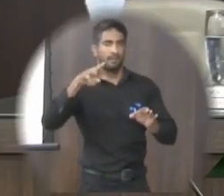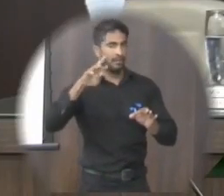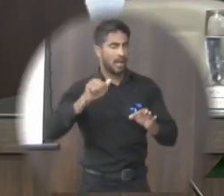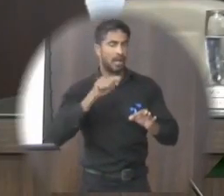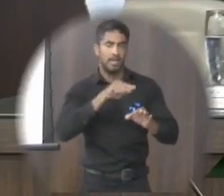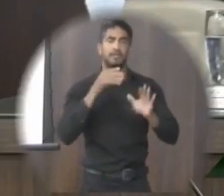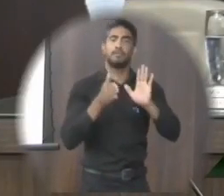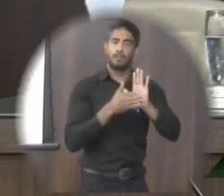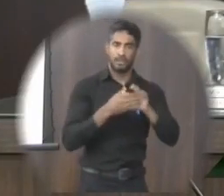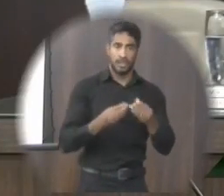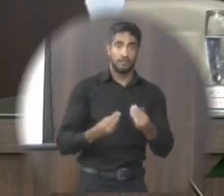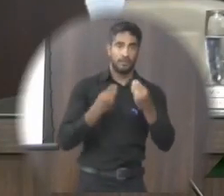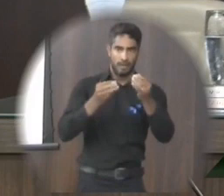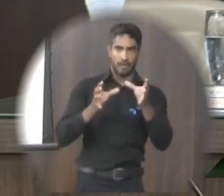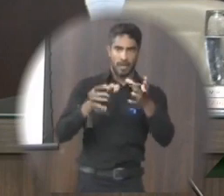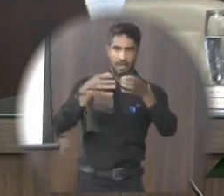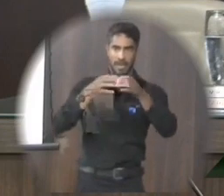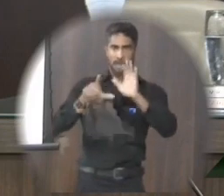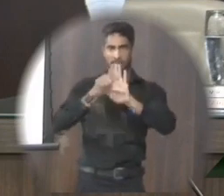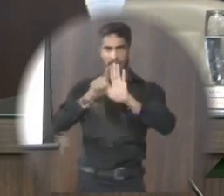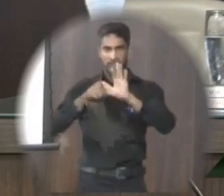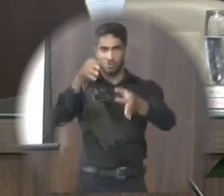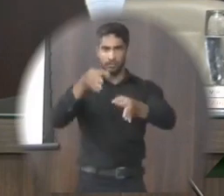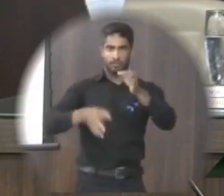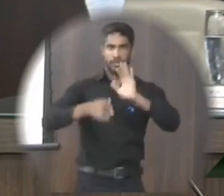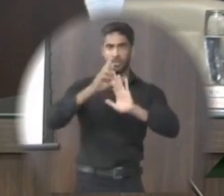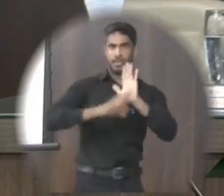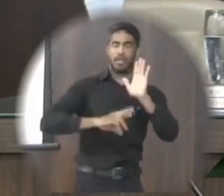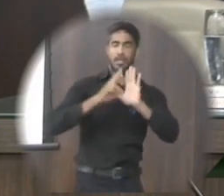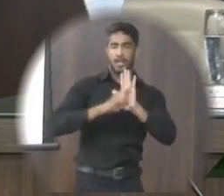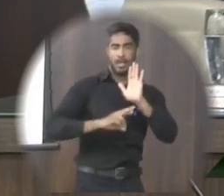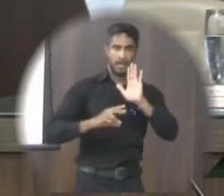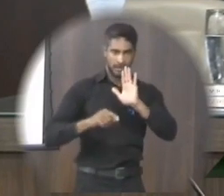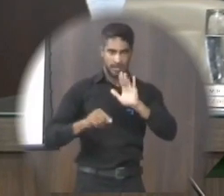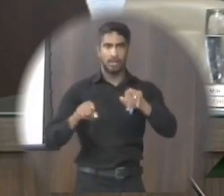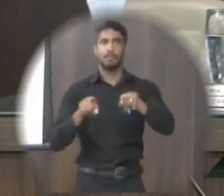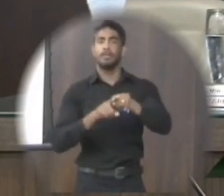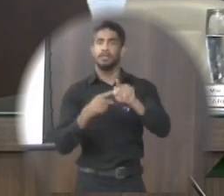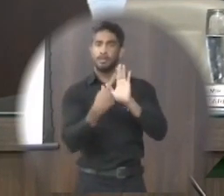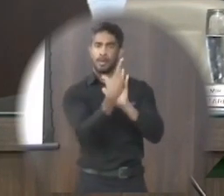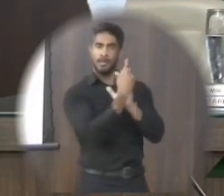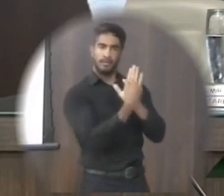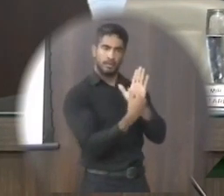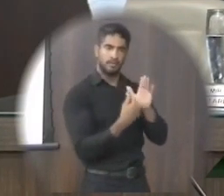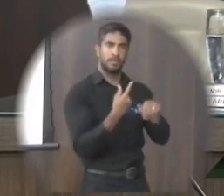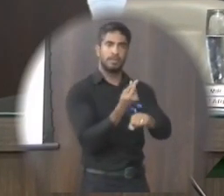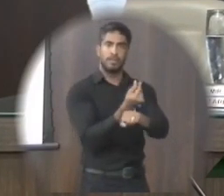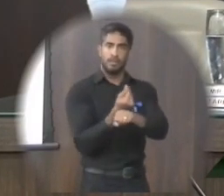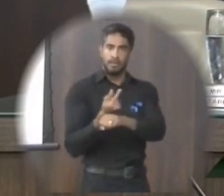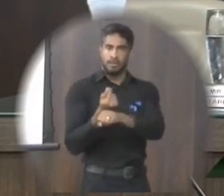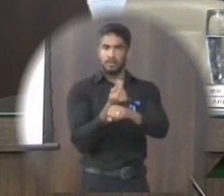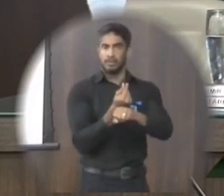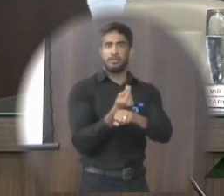projeto encaminhado às comissões de legislação, justiça e redação e de finanças, orçamento e tomada de contas.